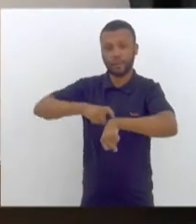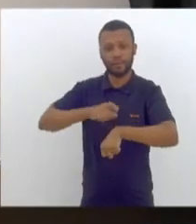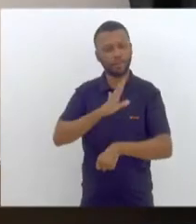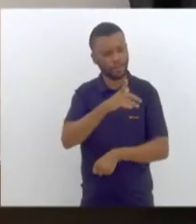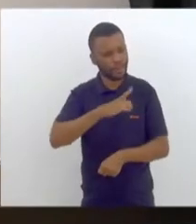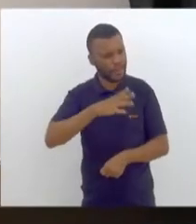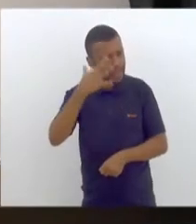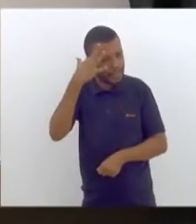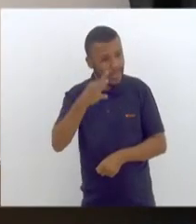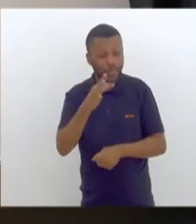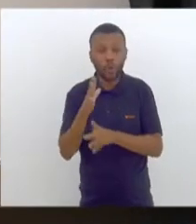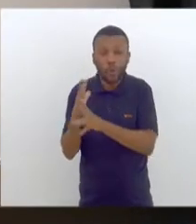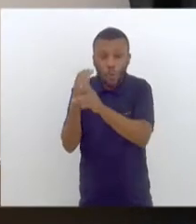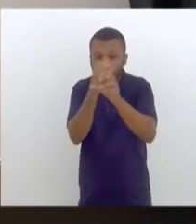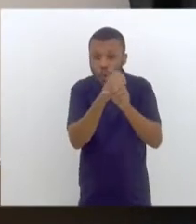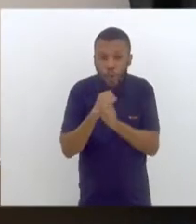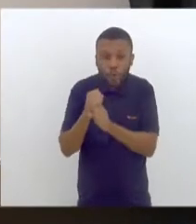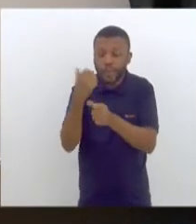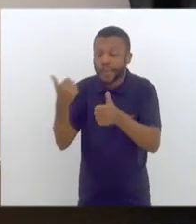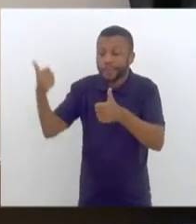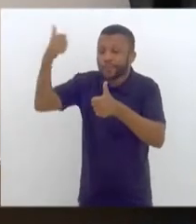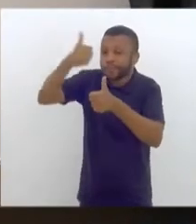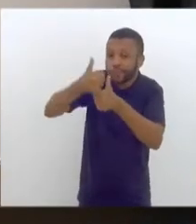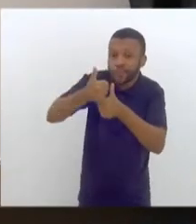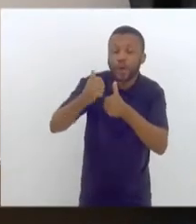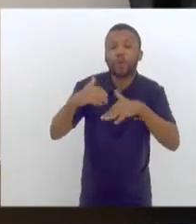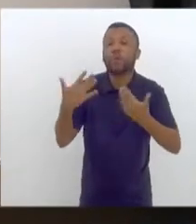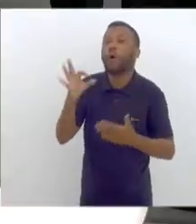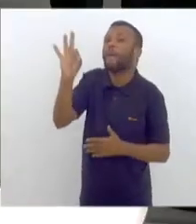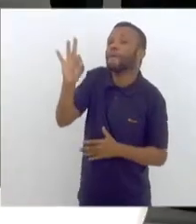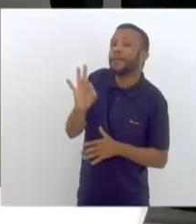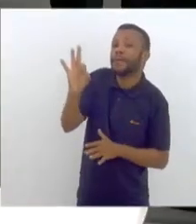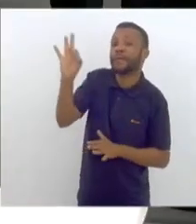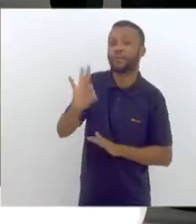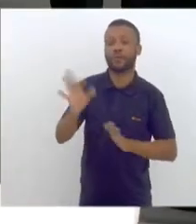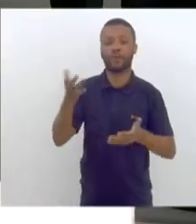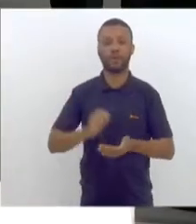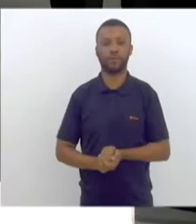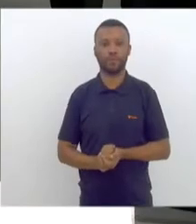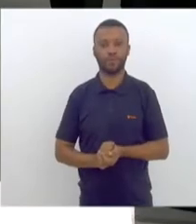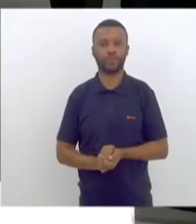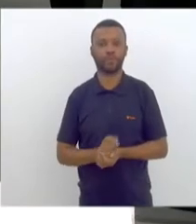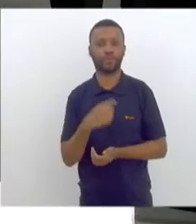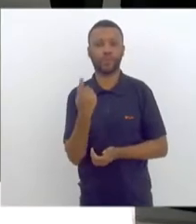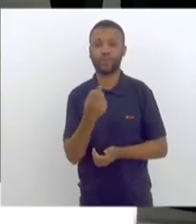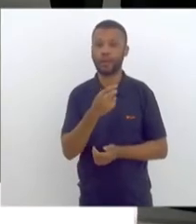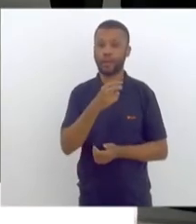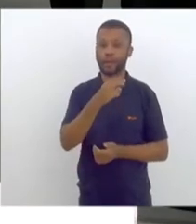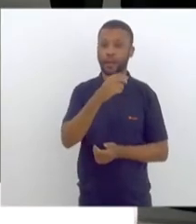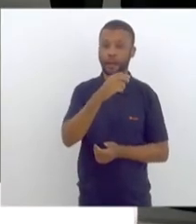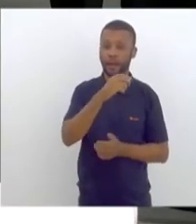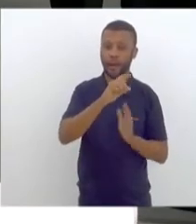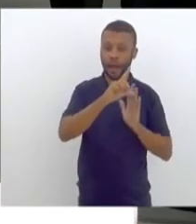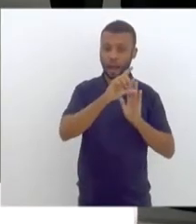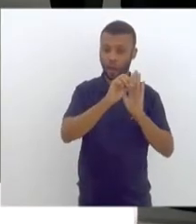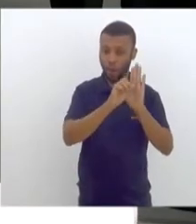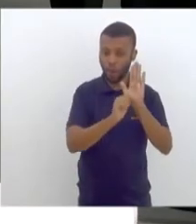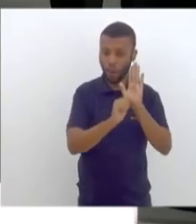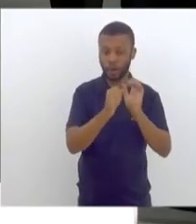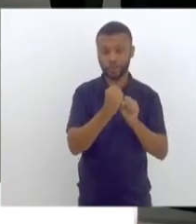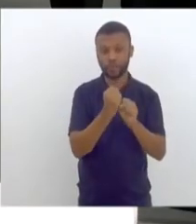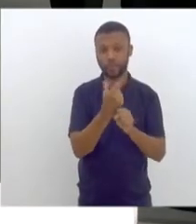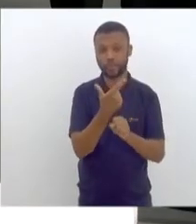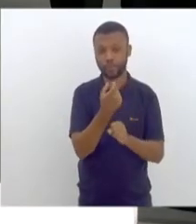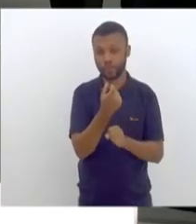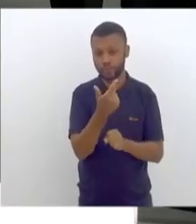montante dessa compensação percentual é foi o que foi até para pelo de 2023 uma